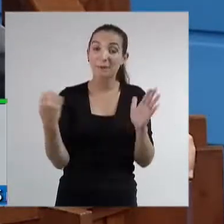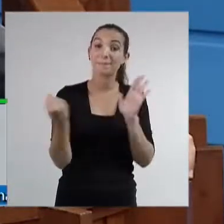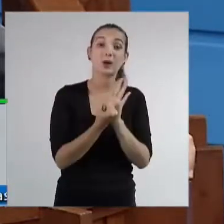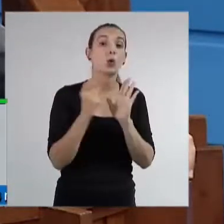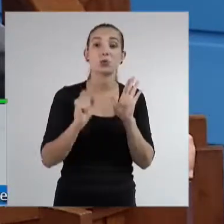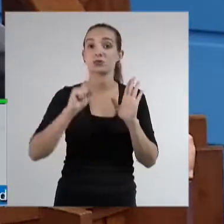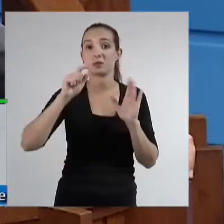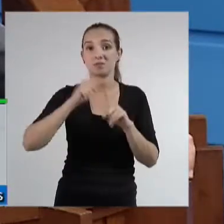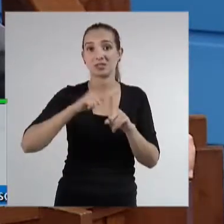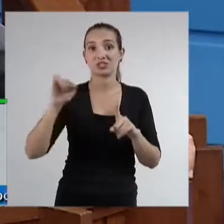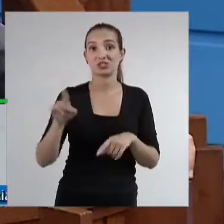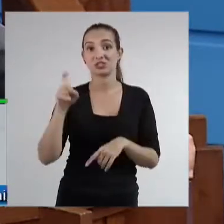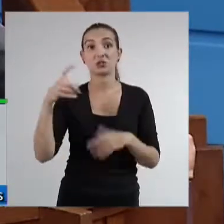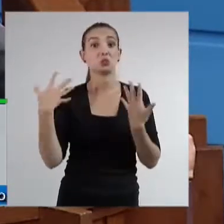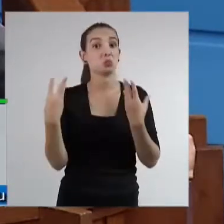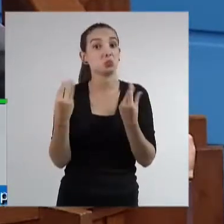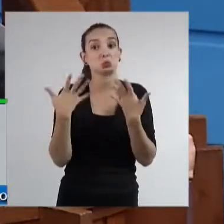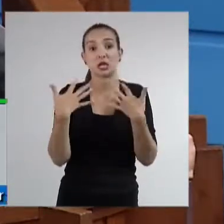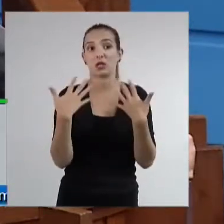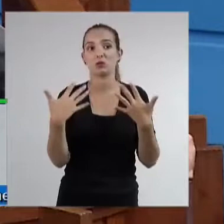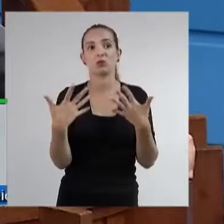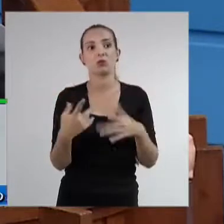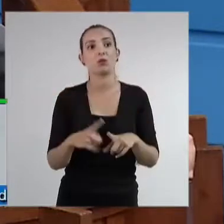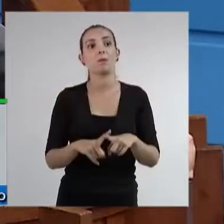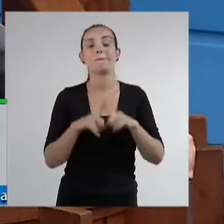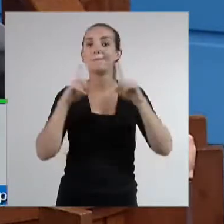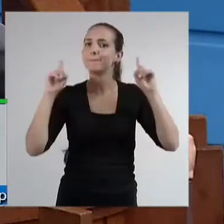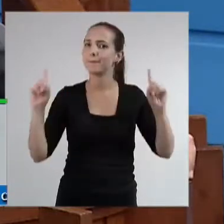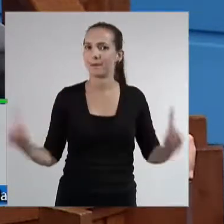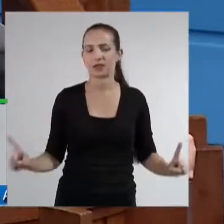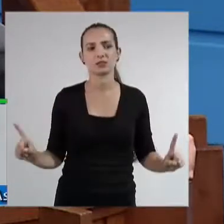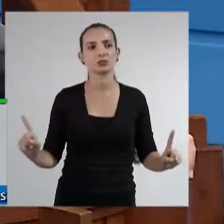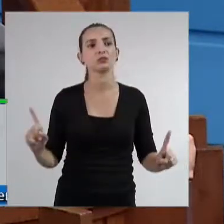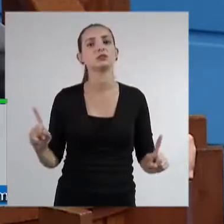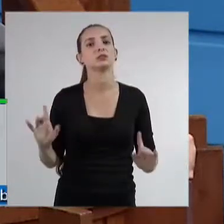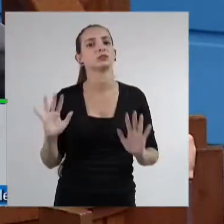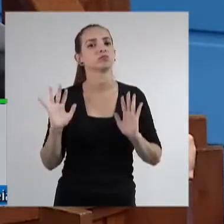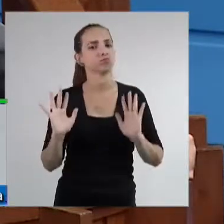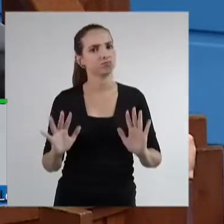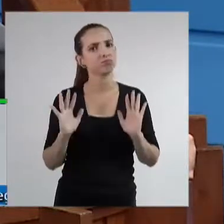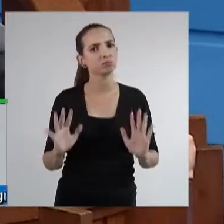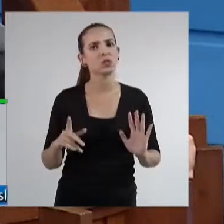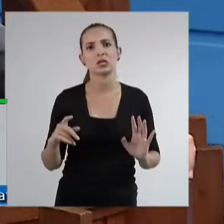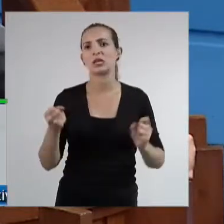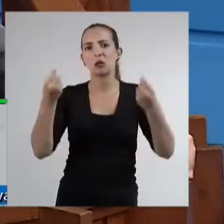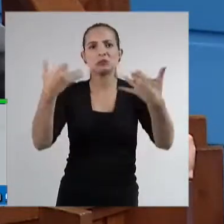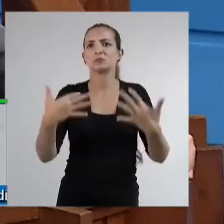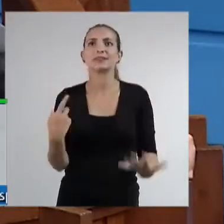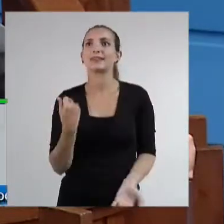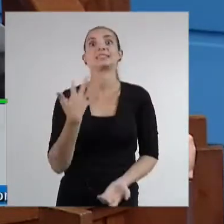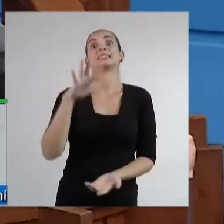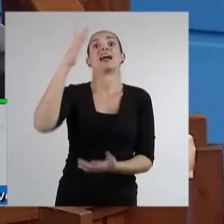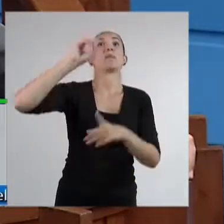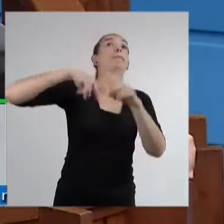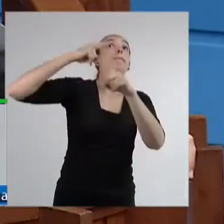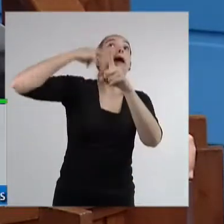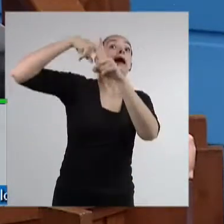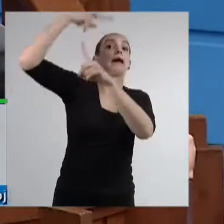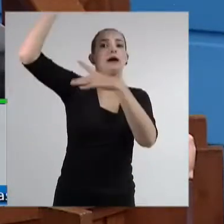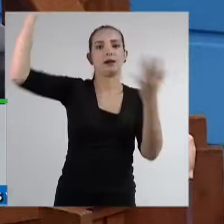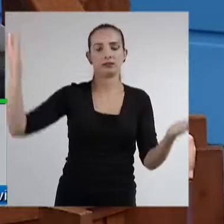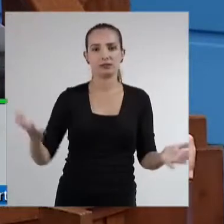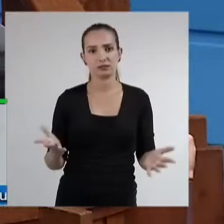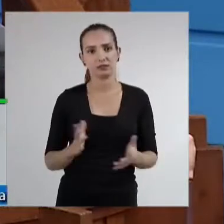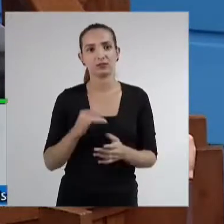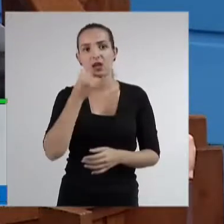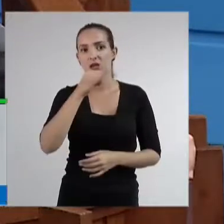disso. Mas nós temos muitos casos, e aqui eu vou citar novamente a Câmara de Vereadores de Fátima do Sul, que entrou